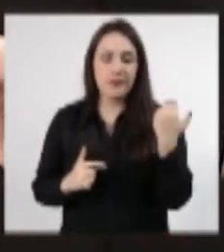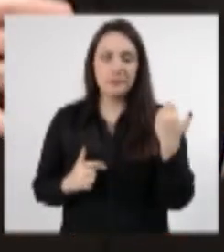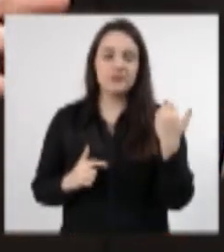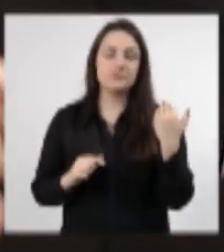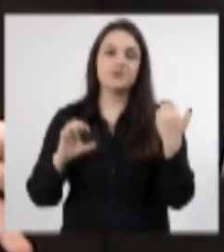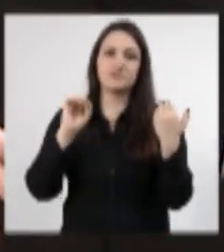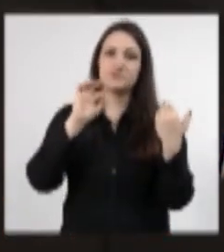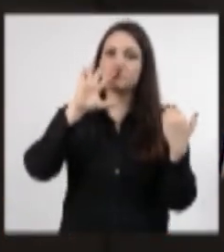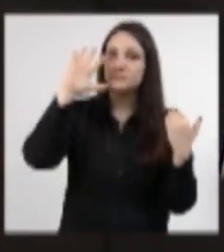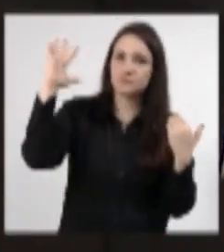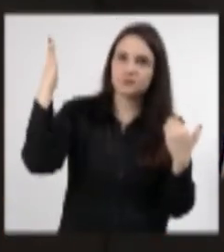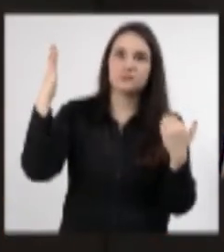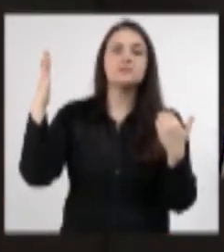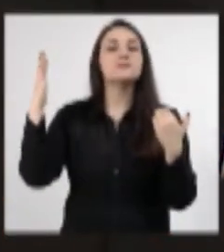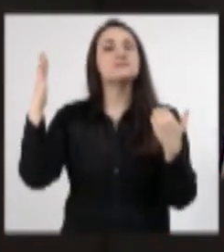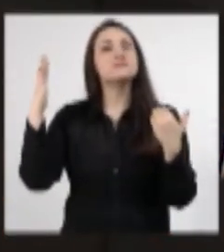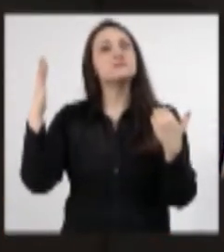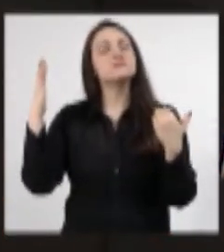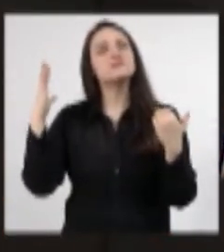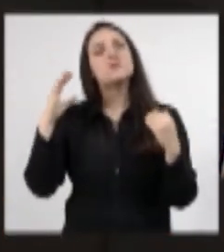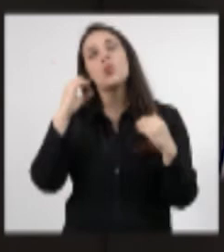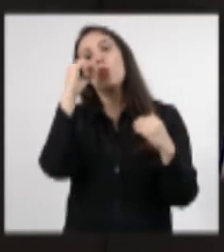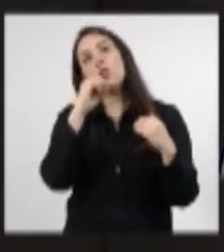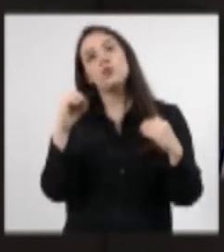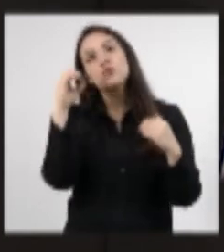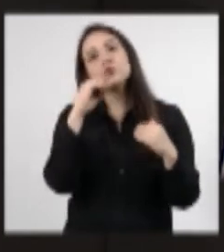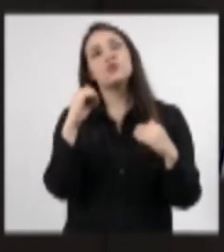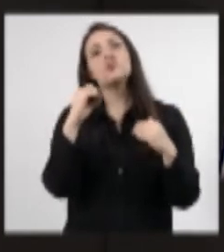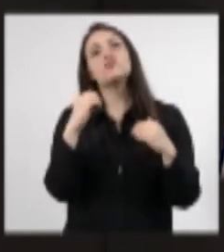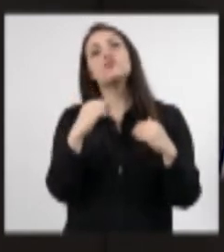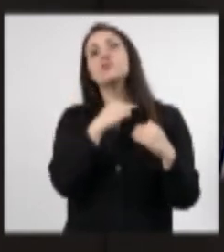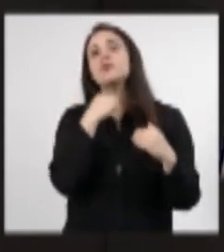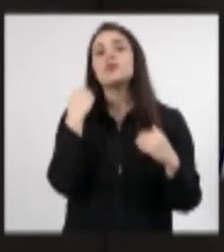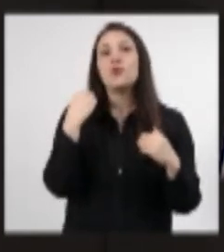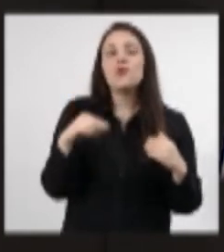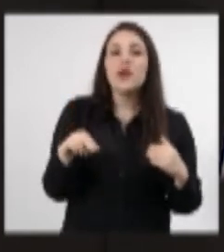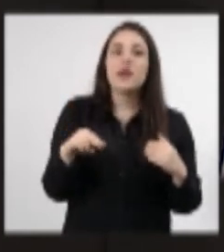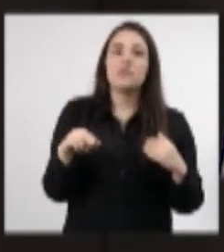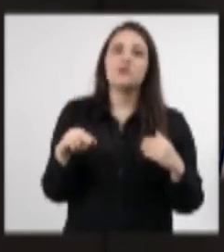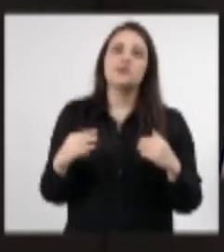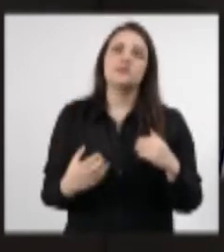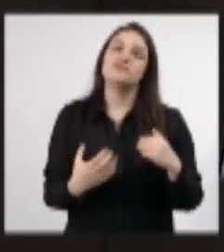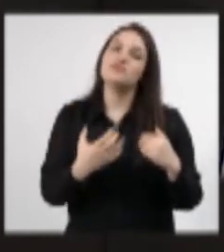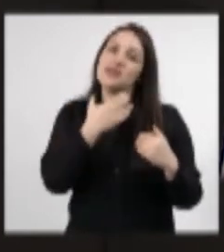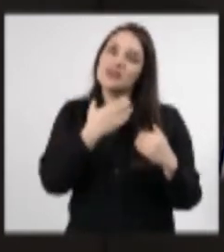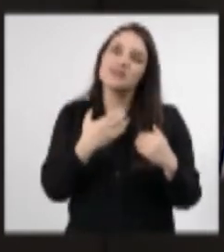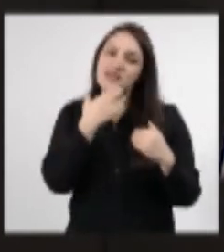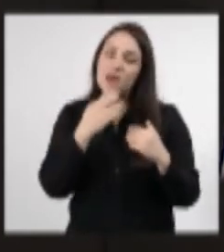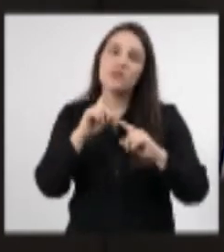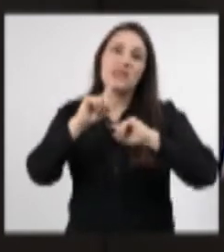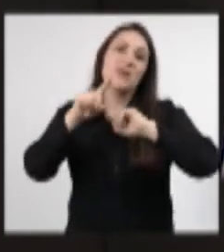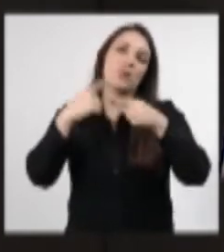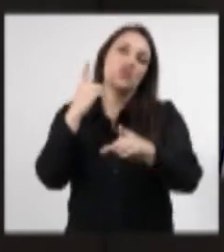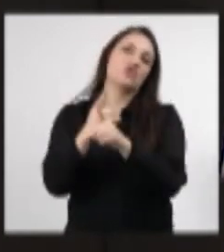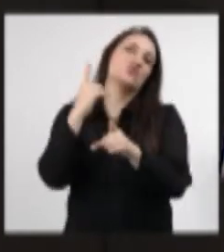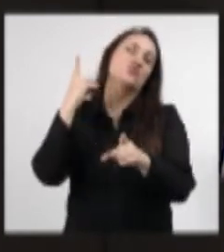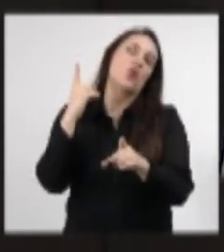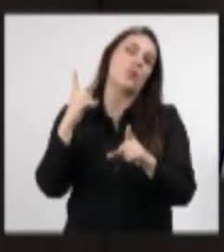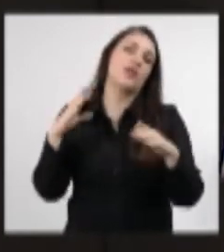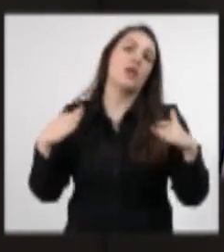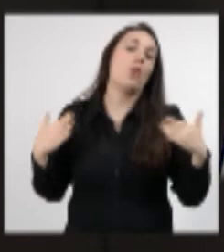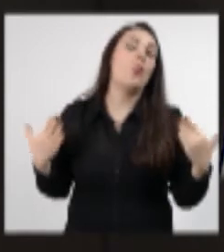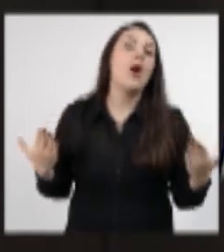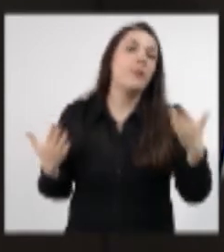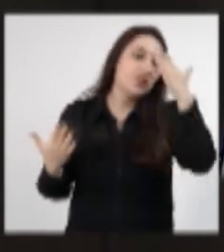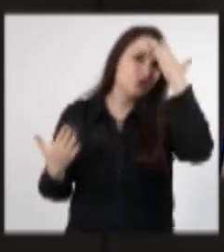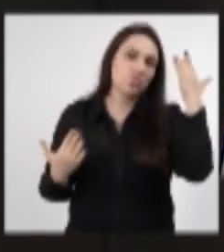aconteceram em outubro, novembro, dezembro, cuja elucidação vai acontecer ao longo dos outros anos,